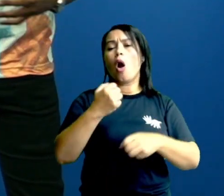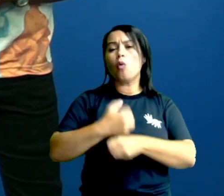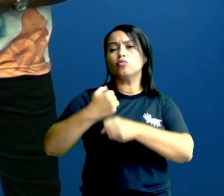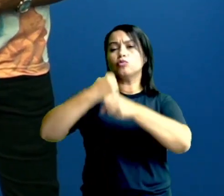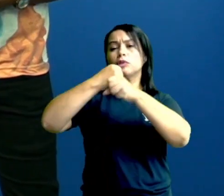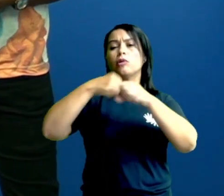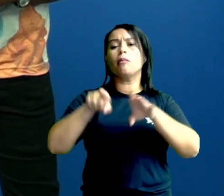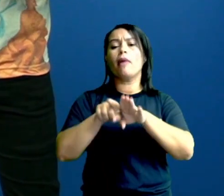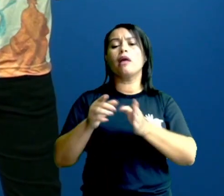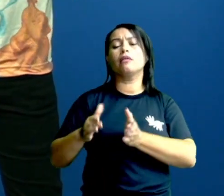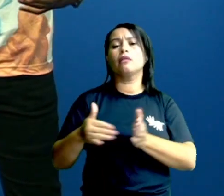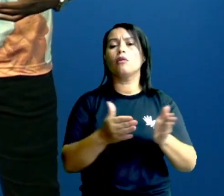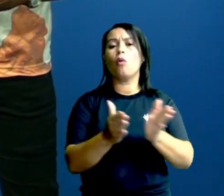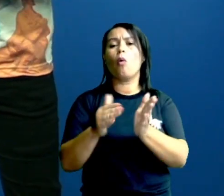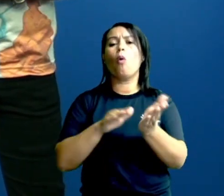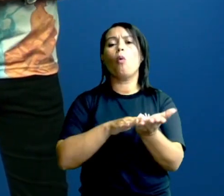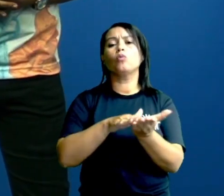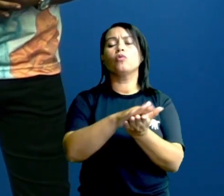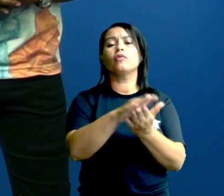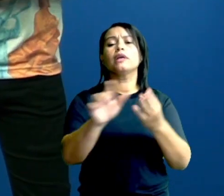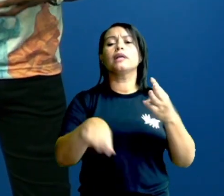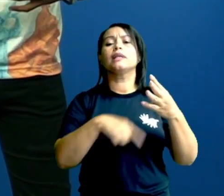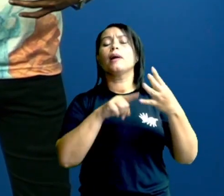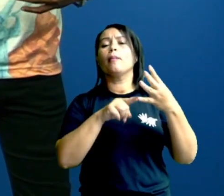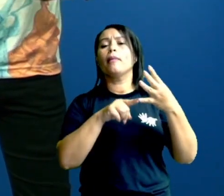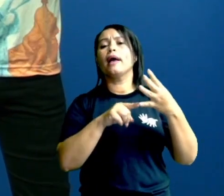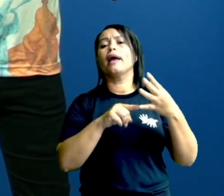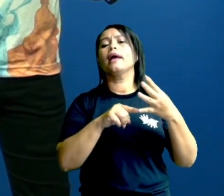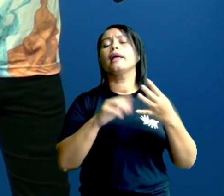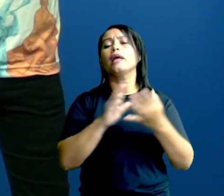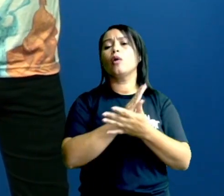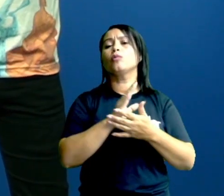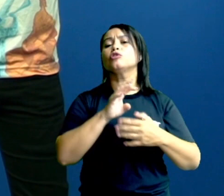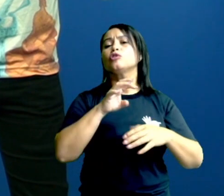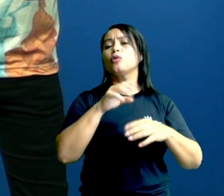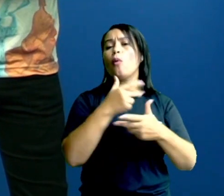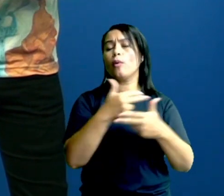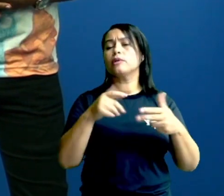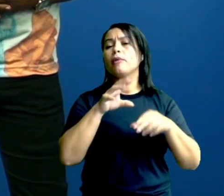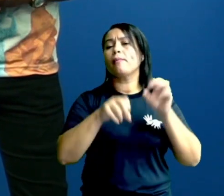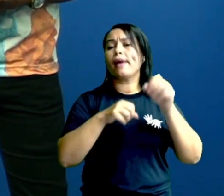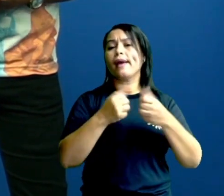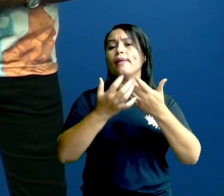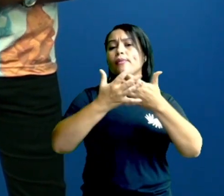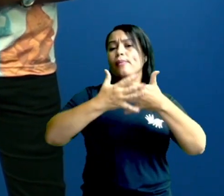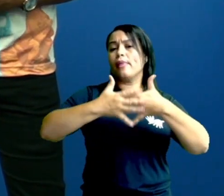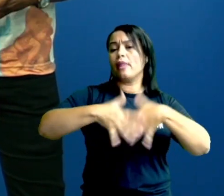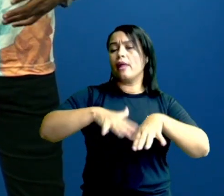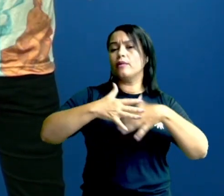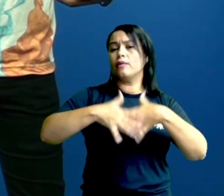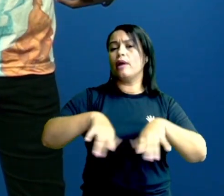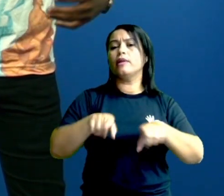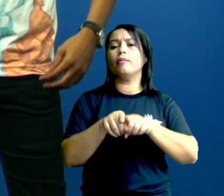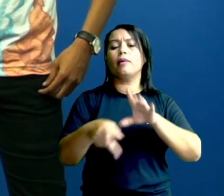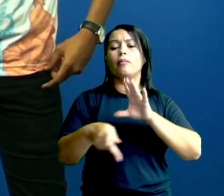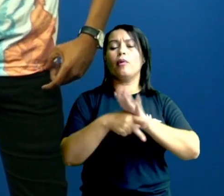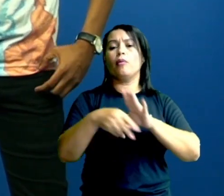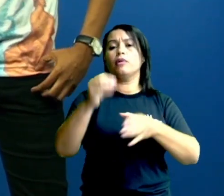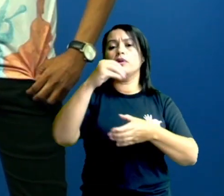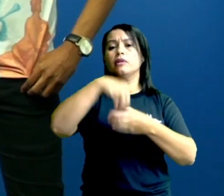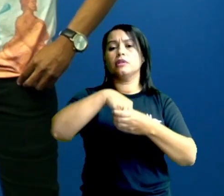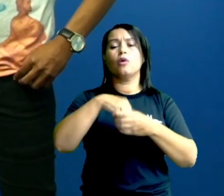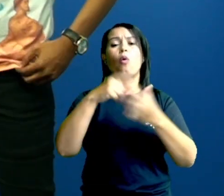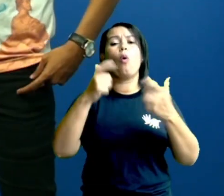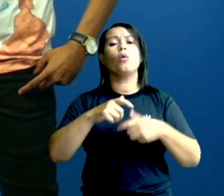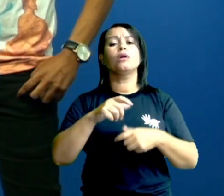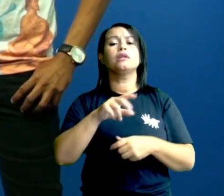agropecuários e de garimpo né além logicamente da extração Mineral em moldes industriais que também se dá na região sobretudo